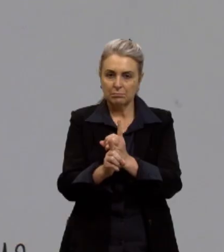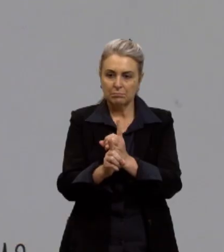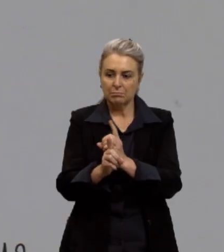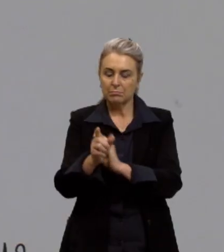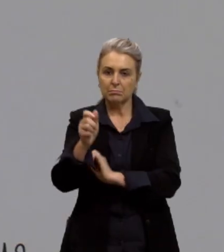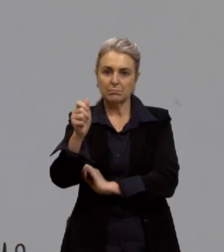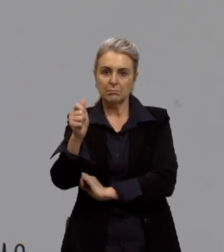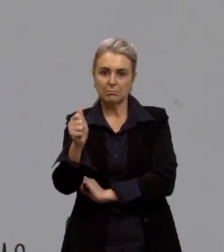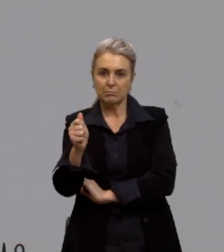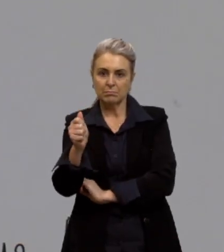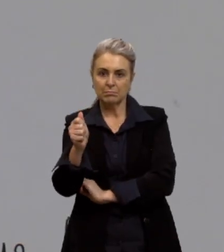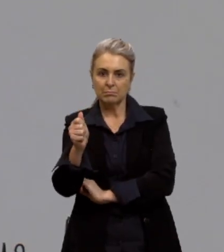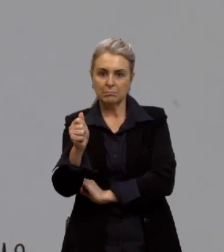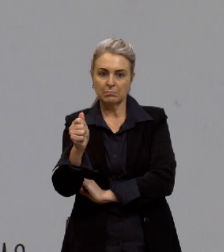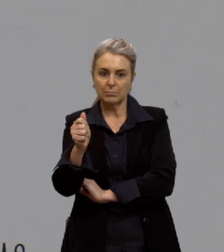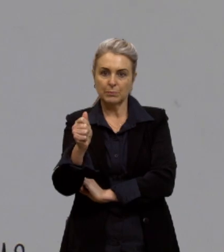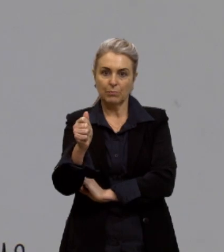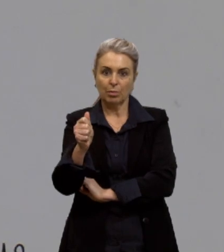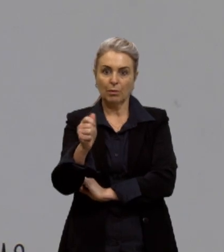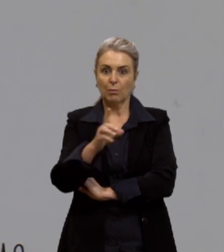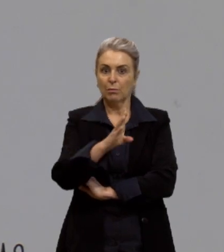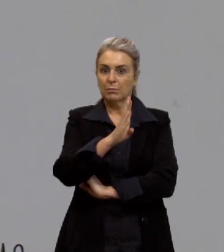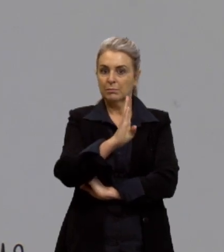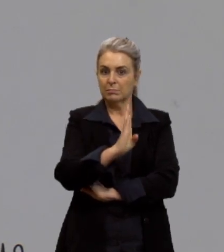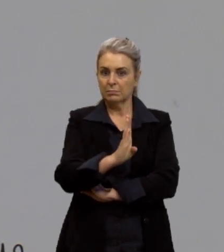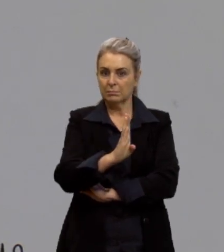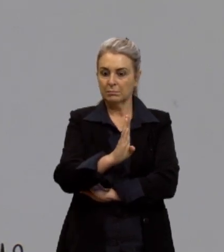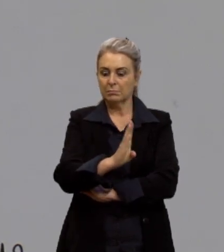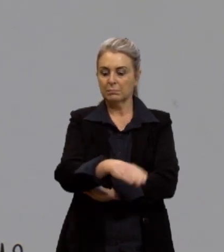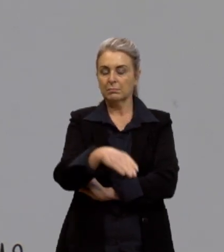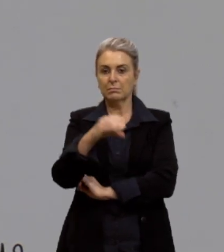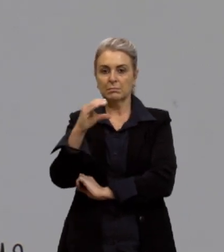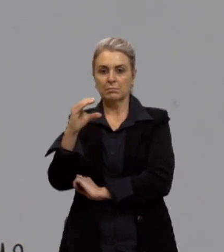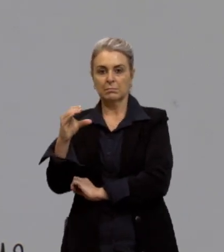A, o termo B e o termo C.